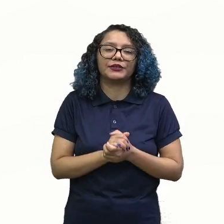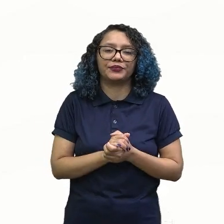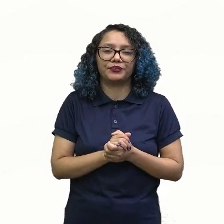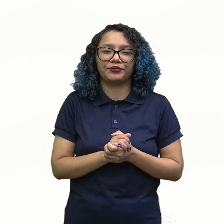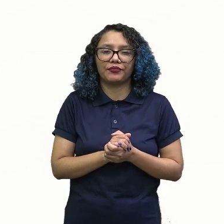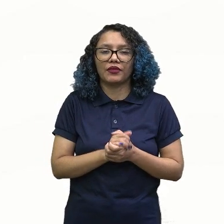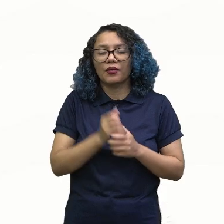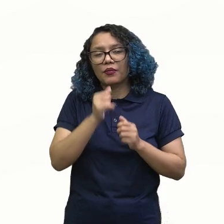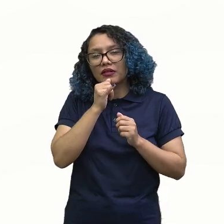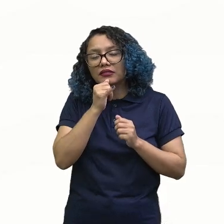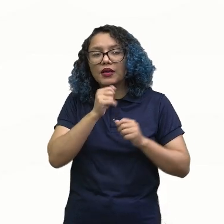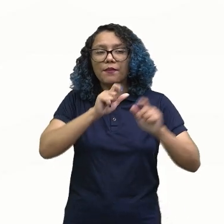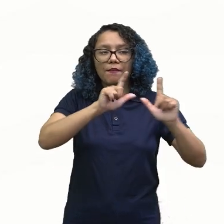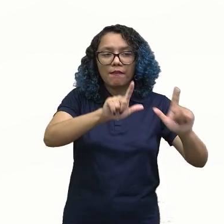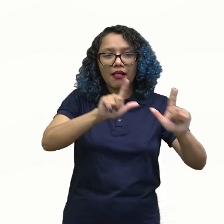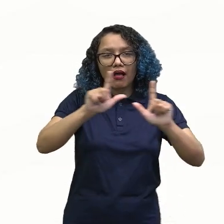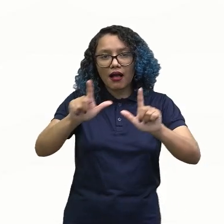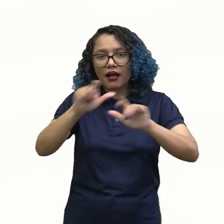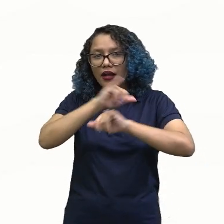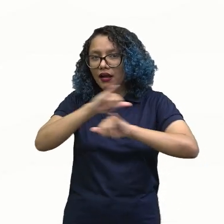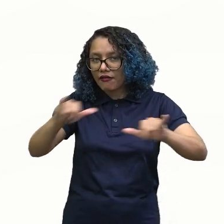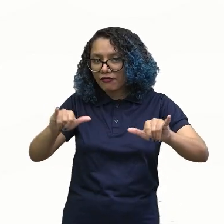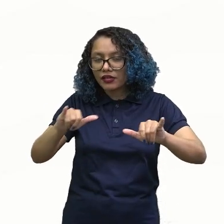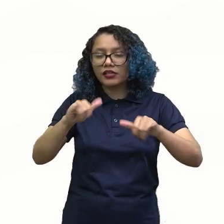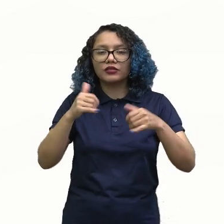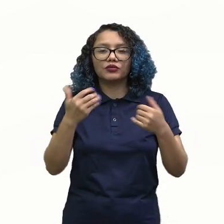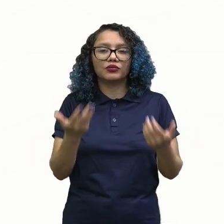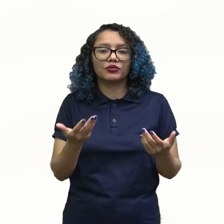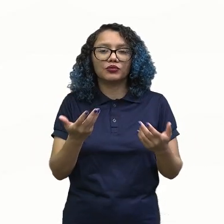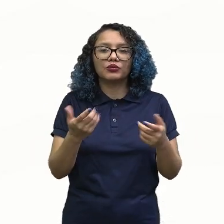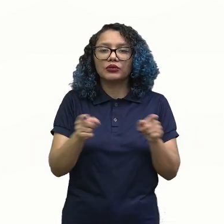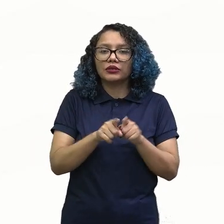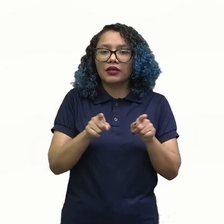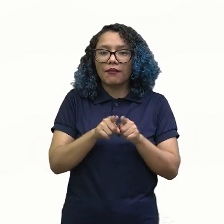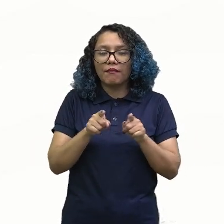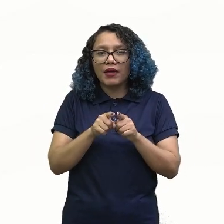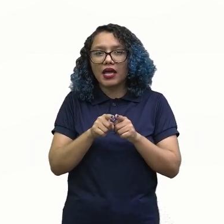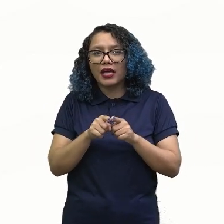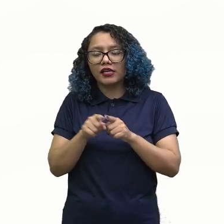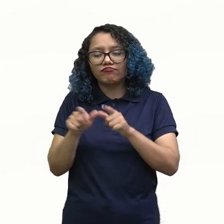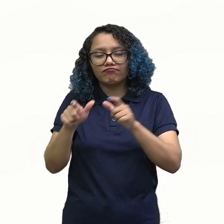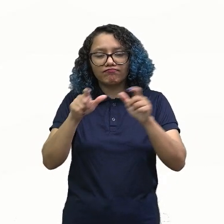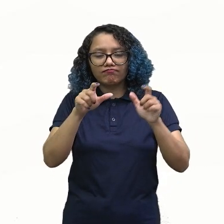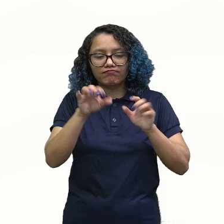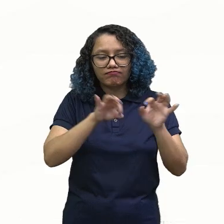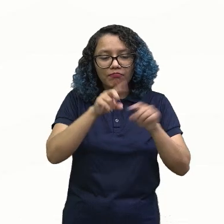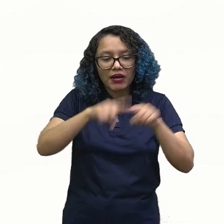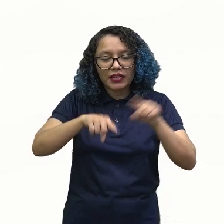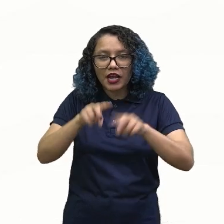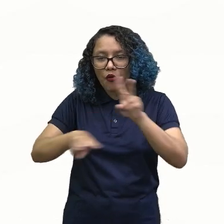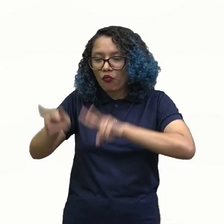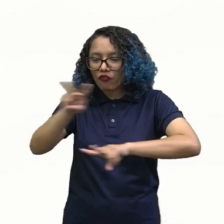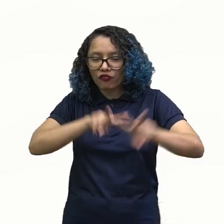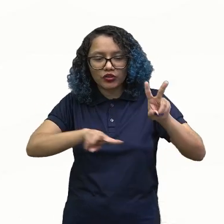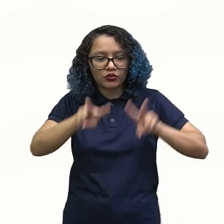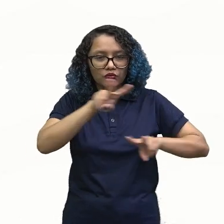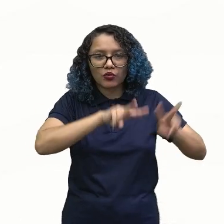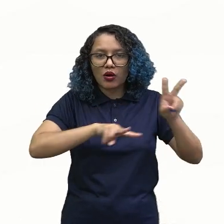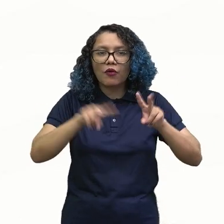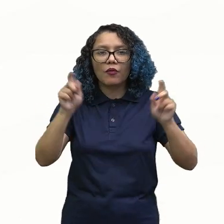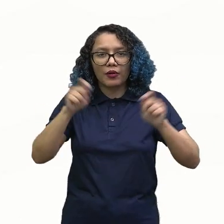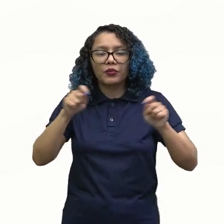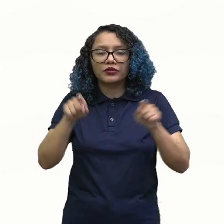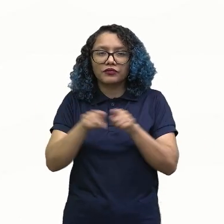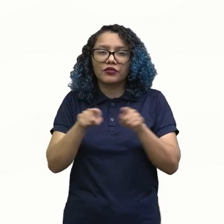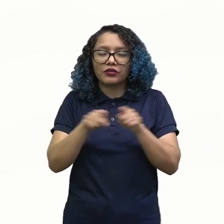Nós temos placas informativas e marcações visuais ajudam a manter as